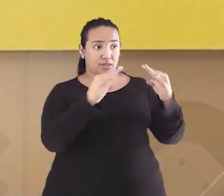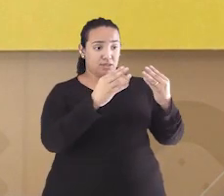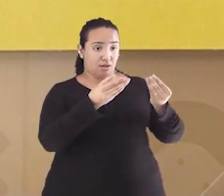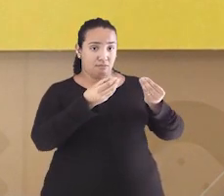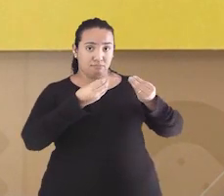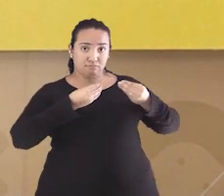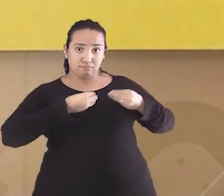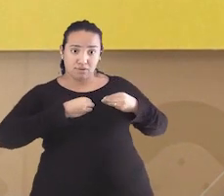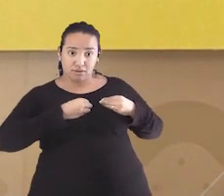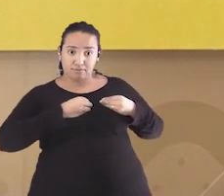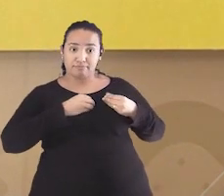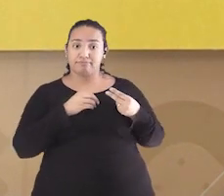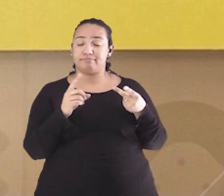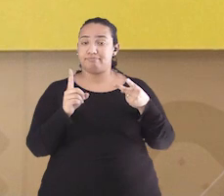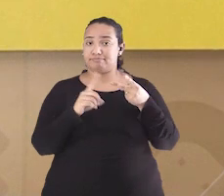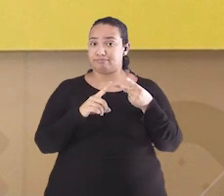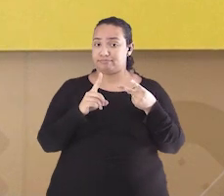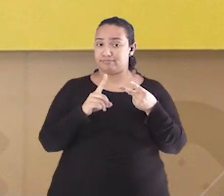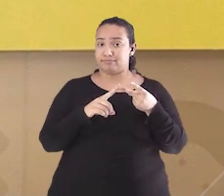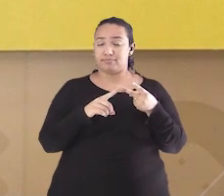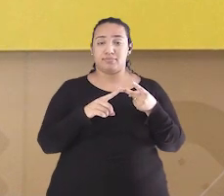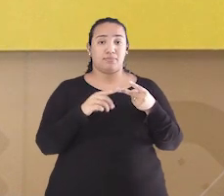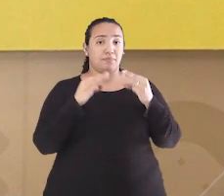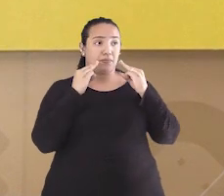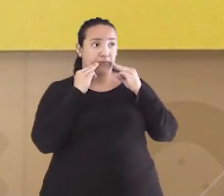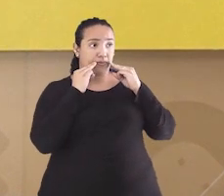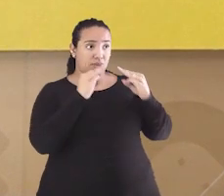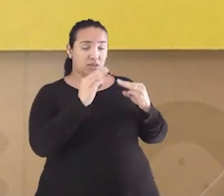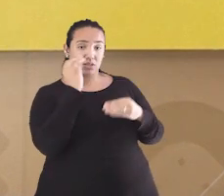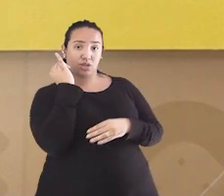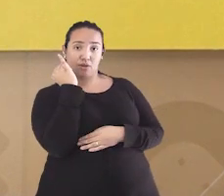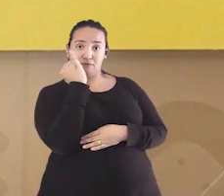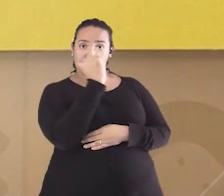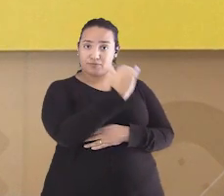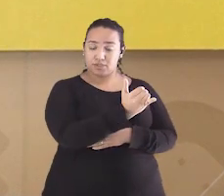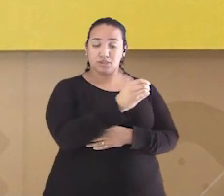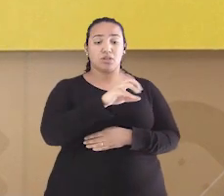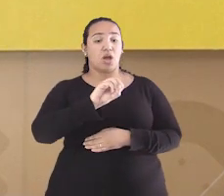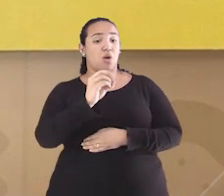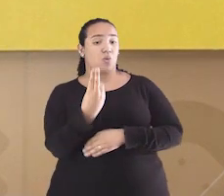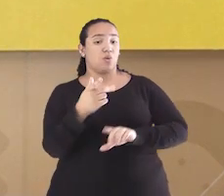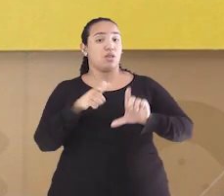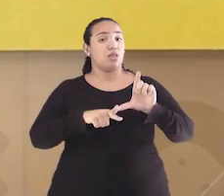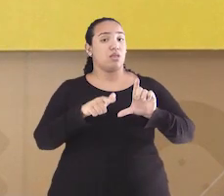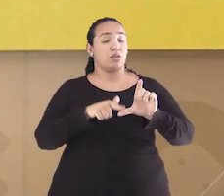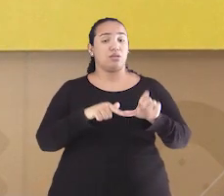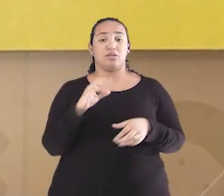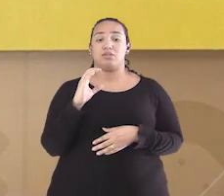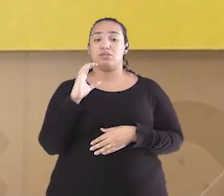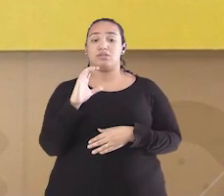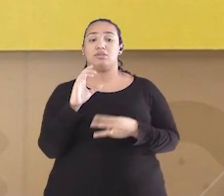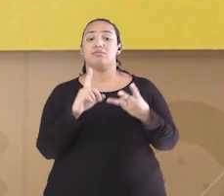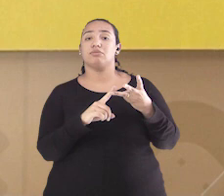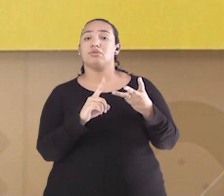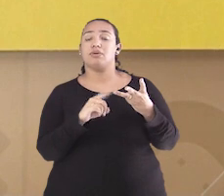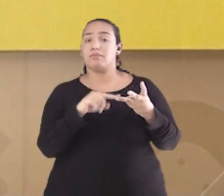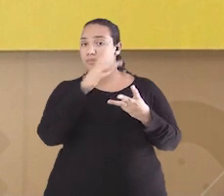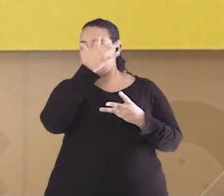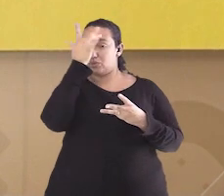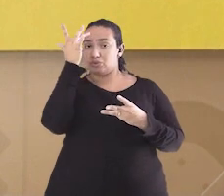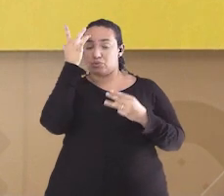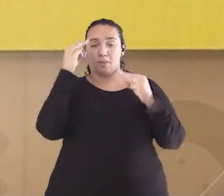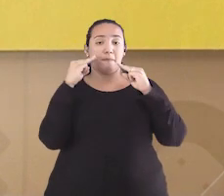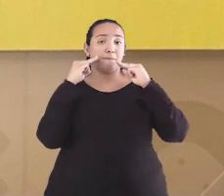recebe a mensagem, letra B, emite a mensagem, ou letra C, a pessoa